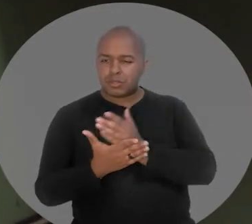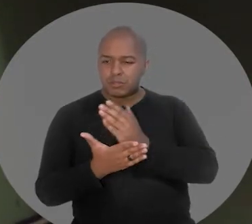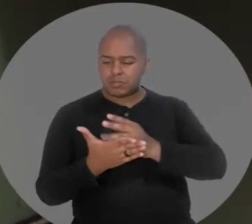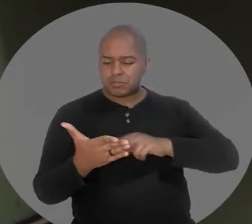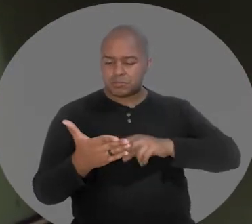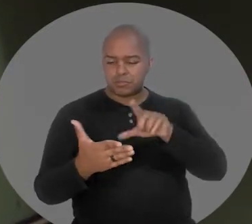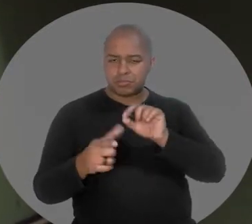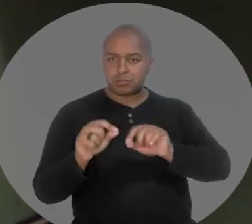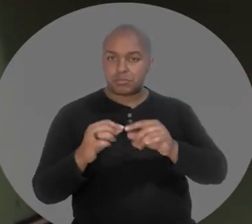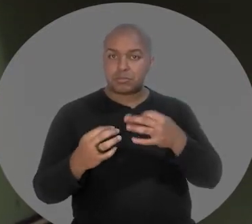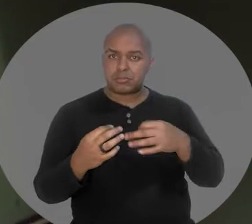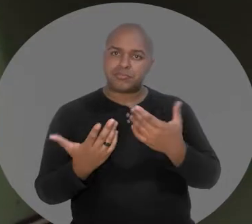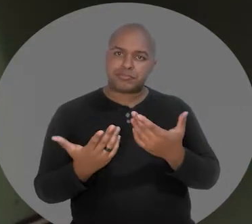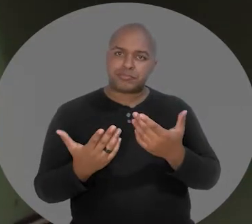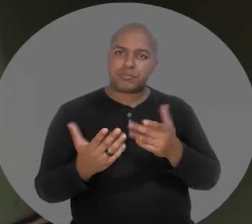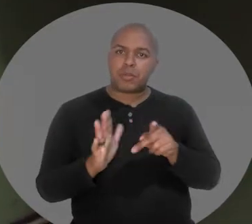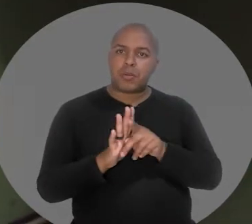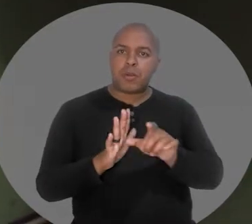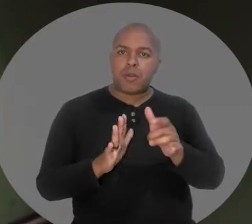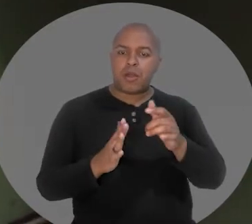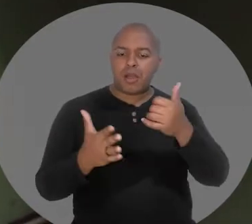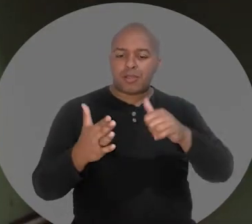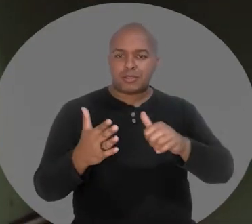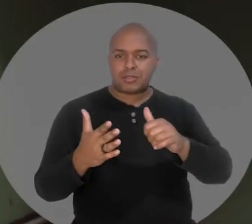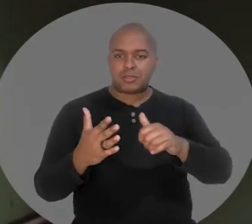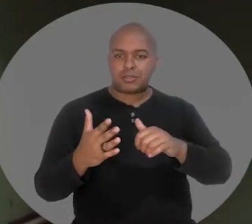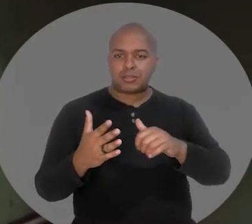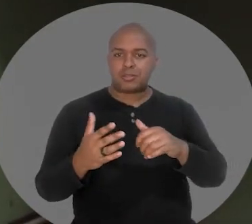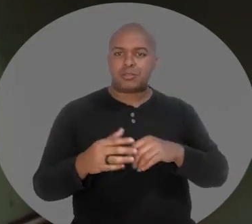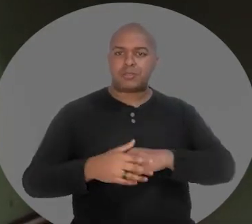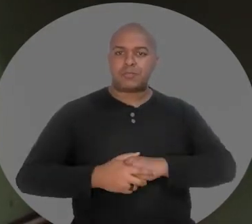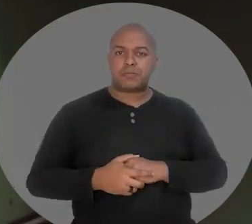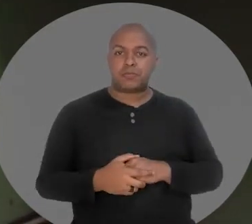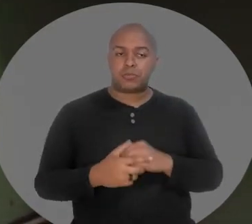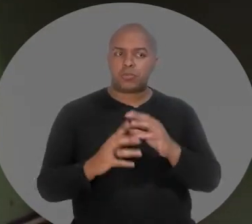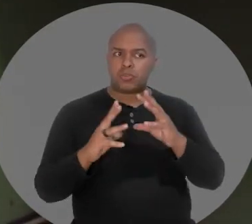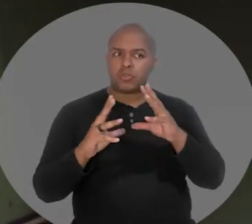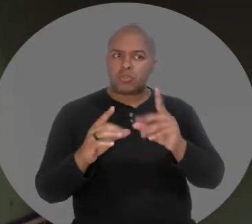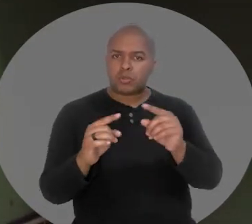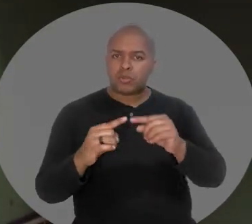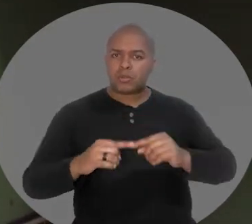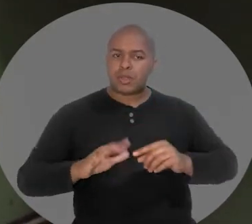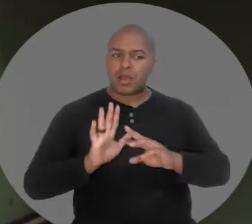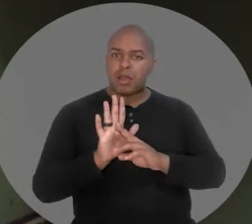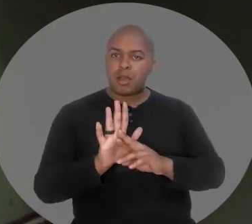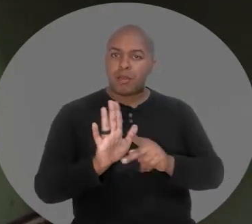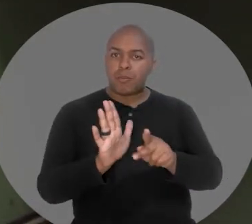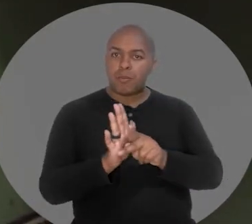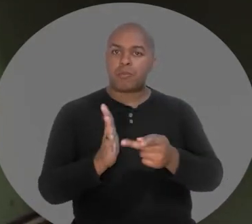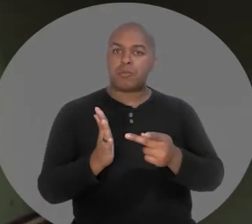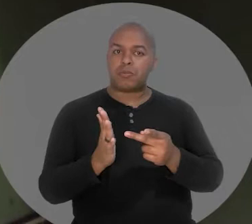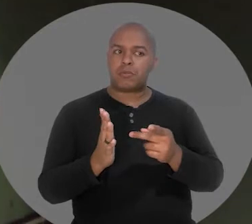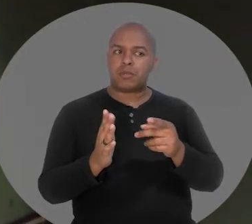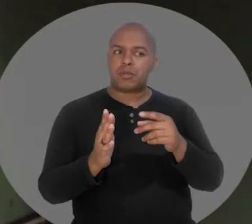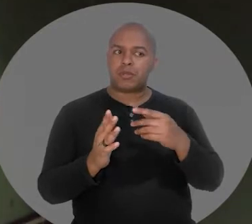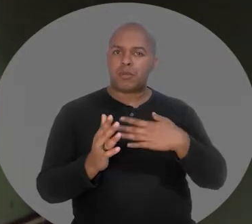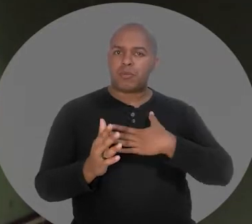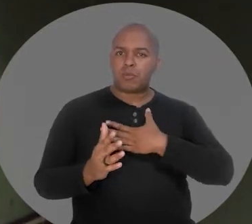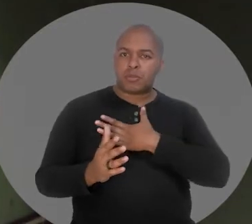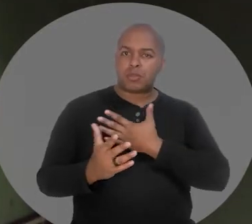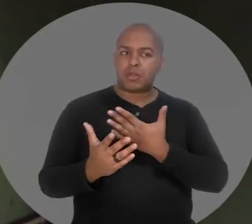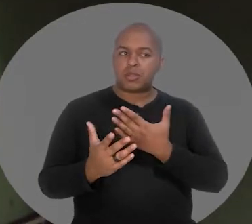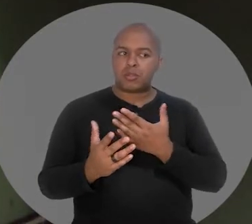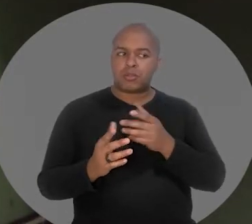que ela elegeu, enfim, para analisar, toda a questão referida mesmo